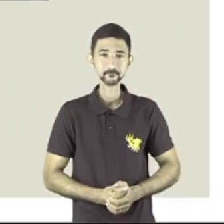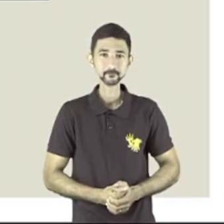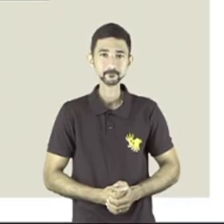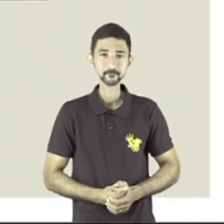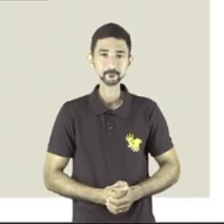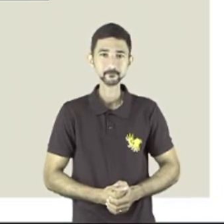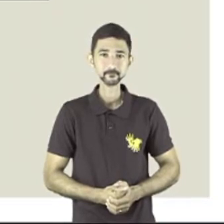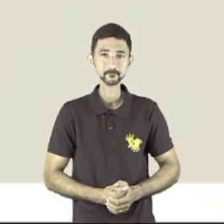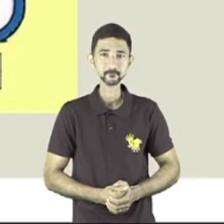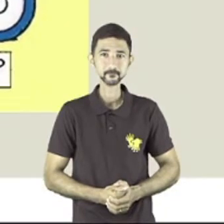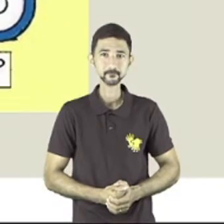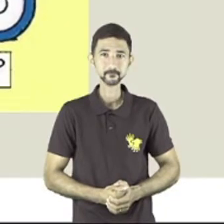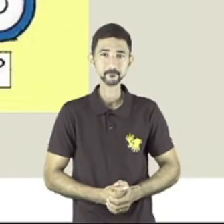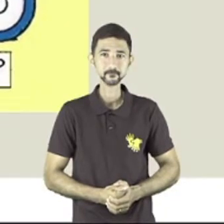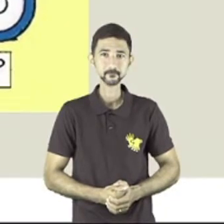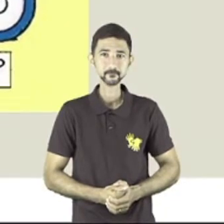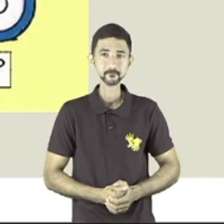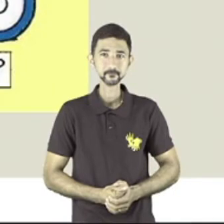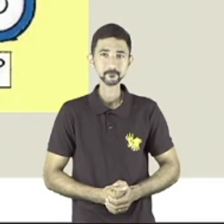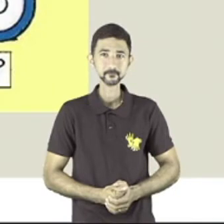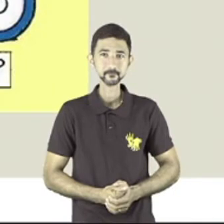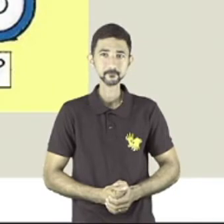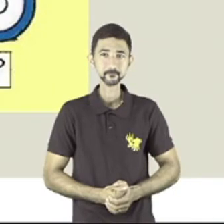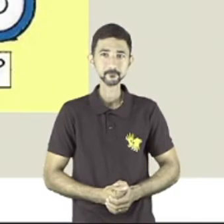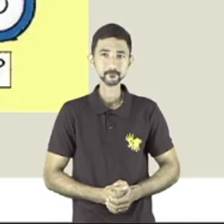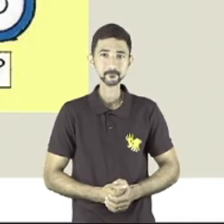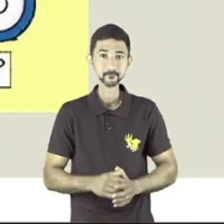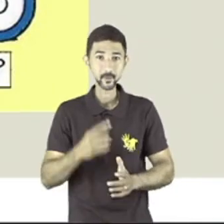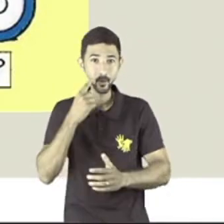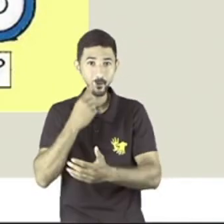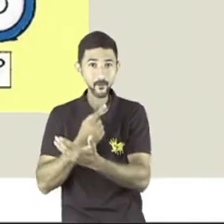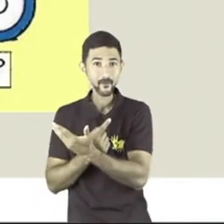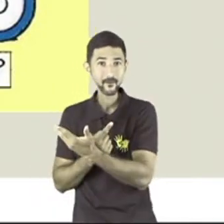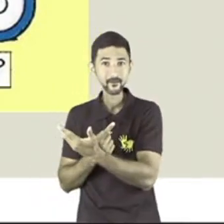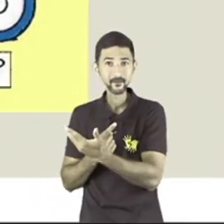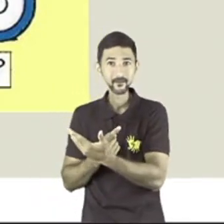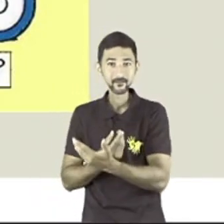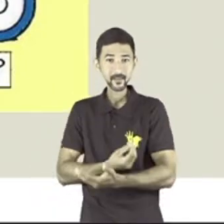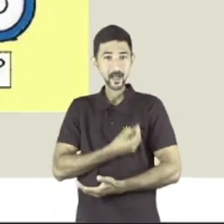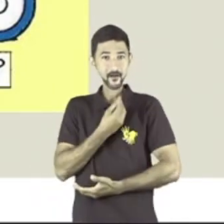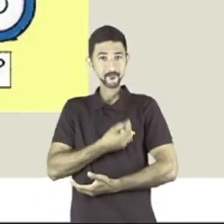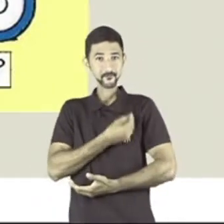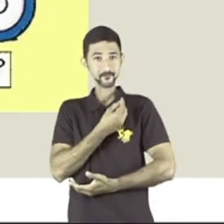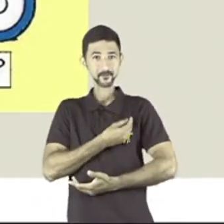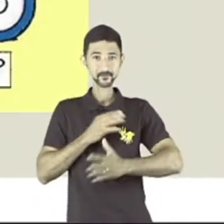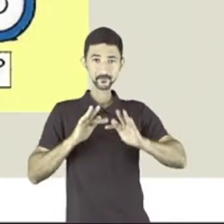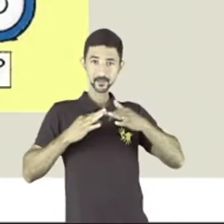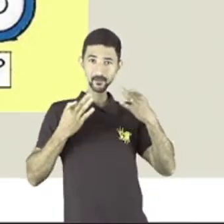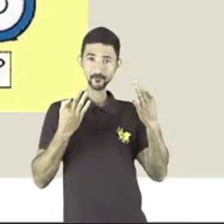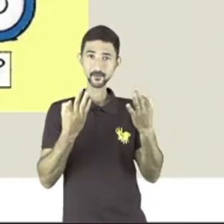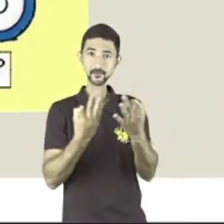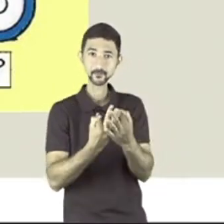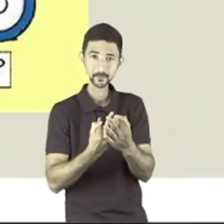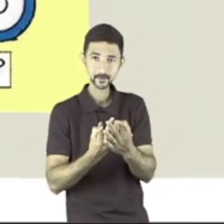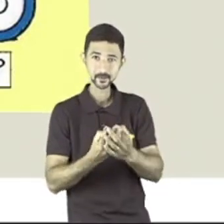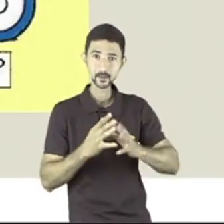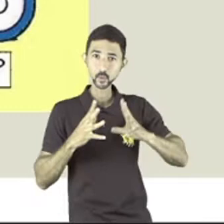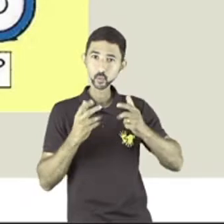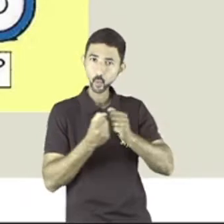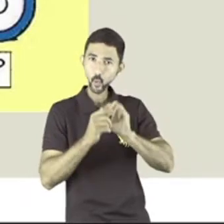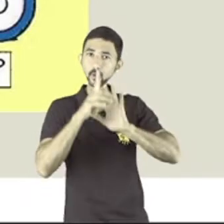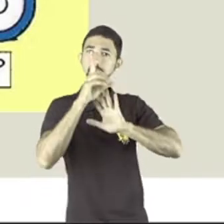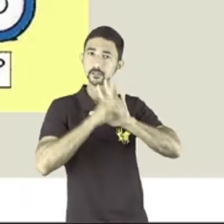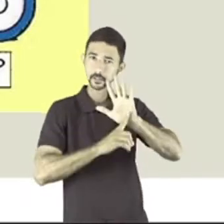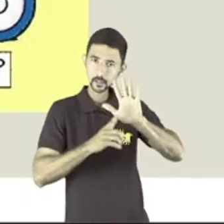Deixa eu mostrar a Mônica aqui para vocês. Olha aqui, direito a conviver em família. Todos têm